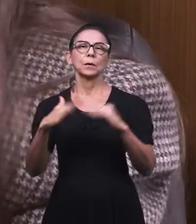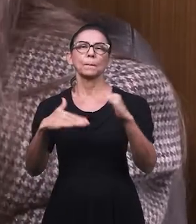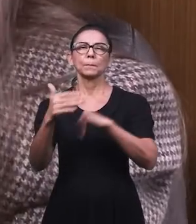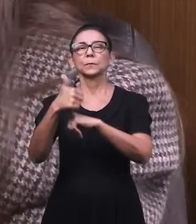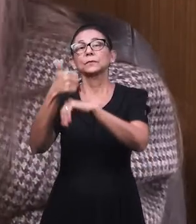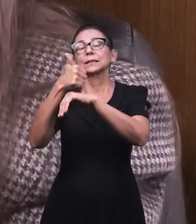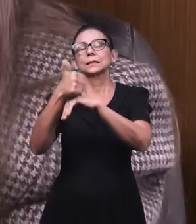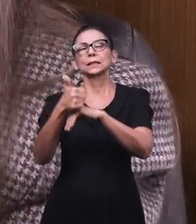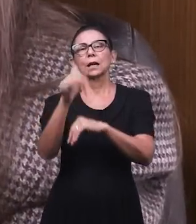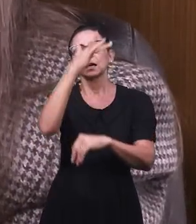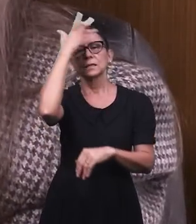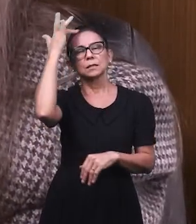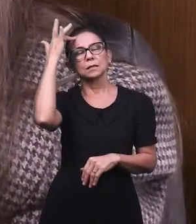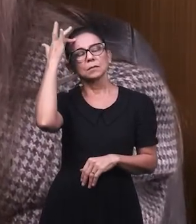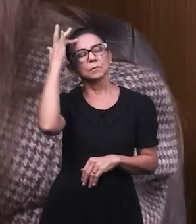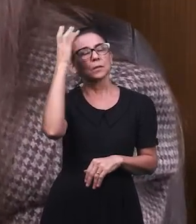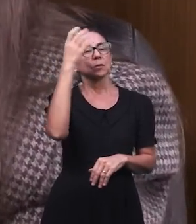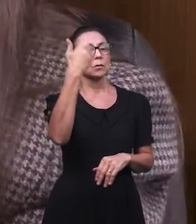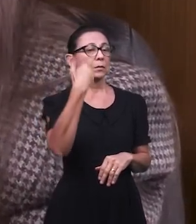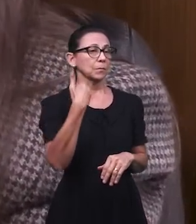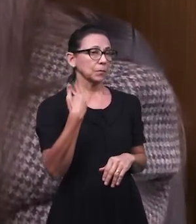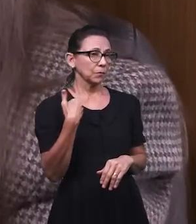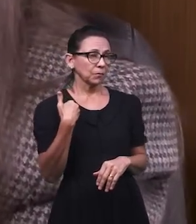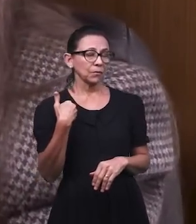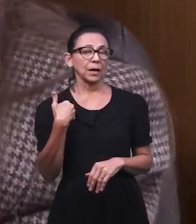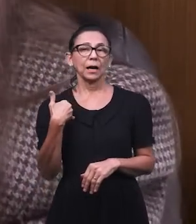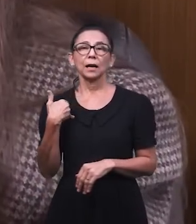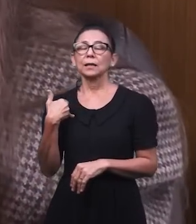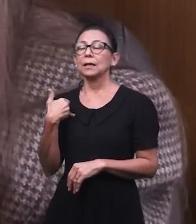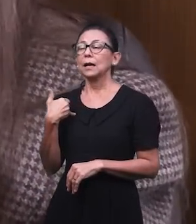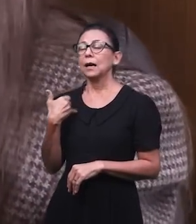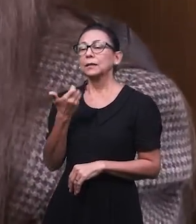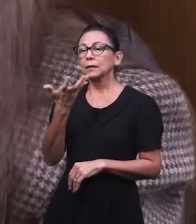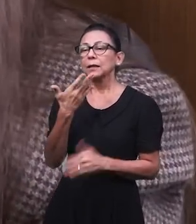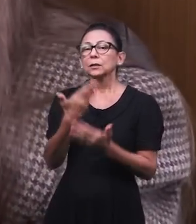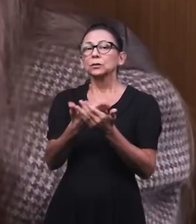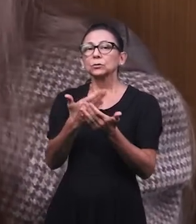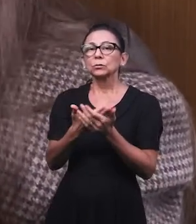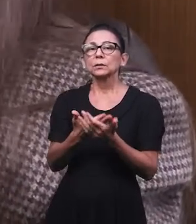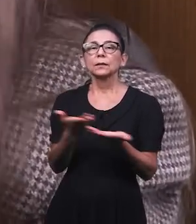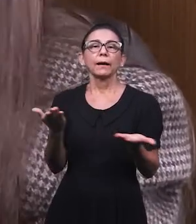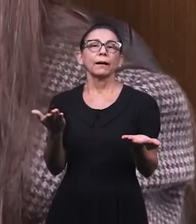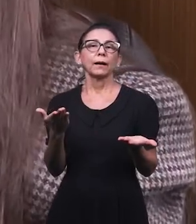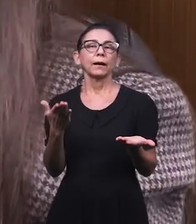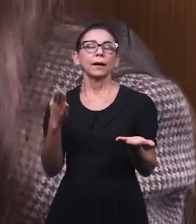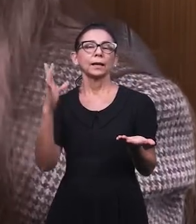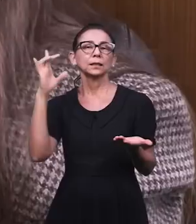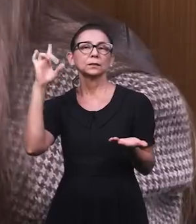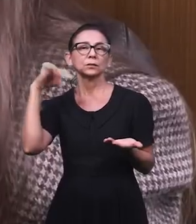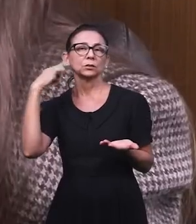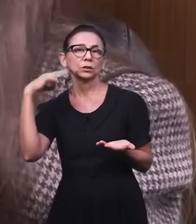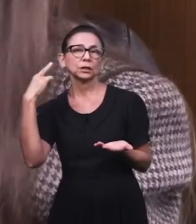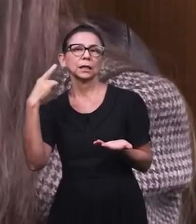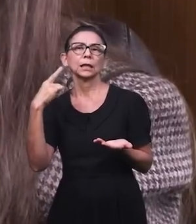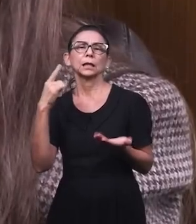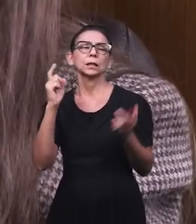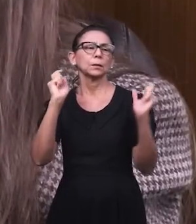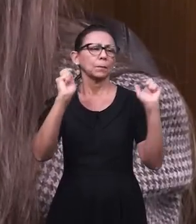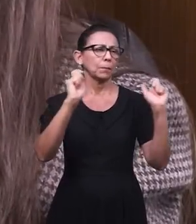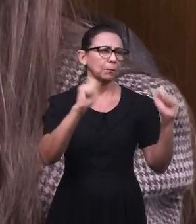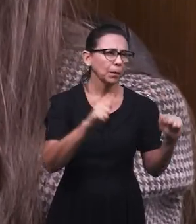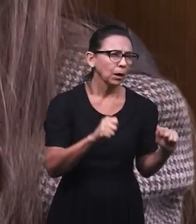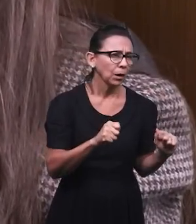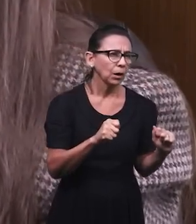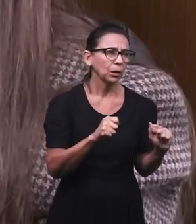minha profissão. Todo mundo que fala comigo que vai fazer direito, faça mesmo, que o direito é lindo, ele é recompensador.